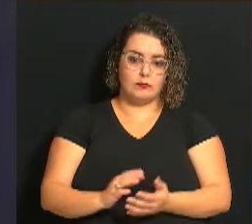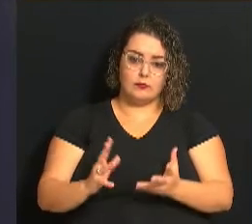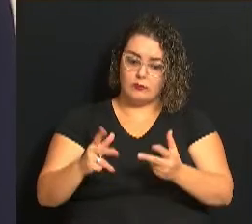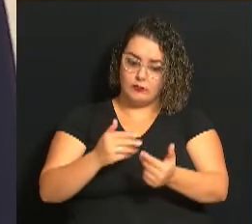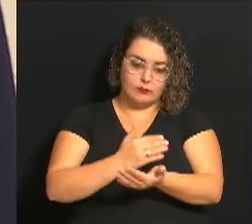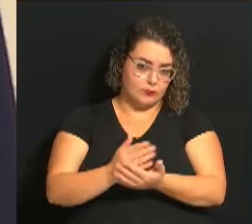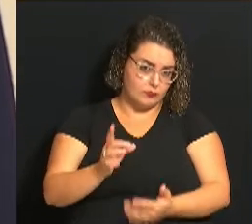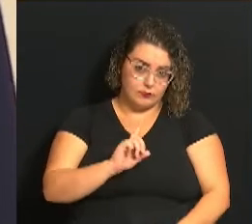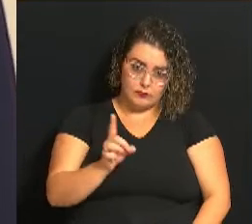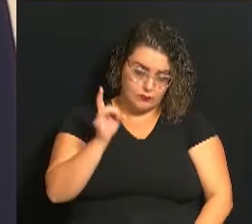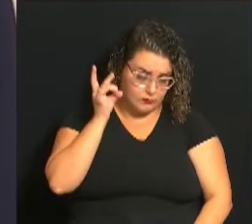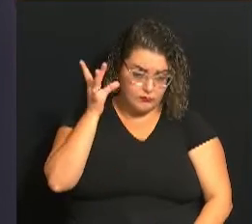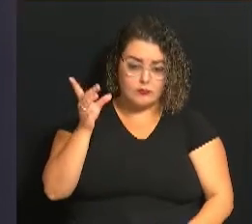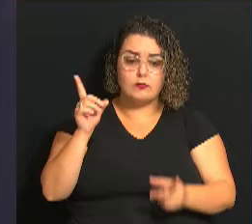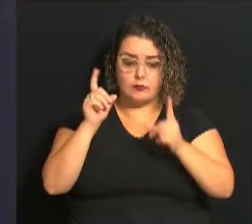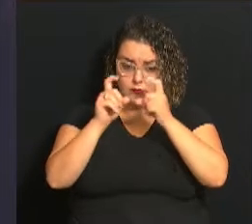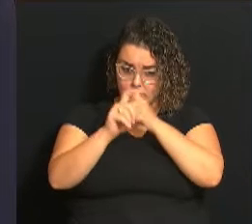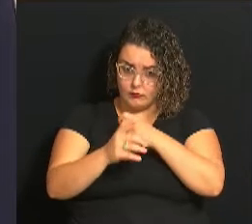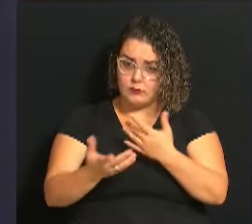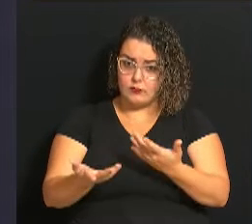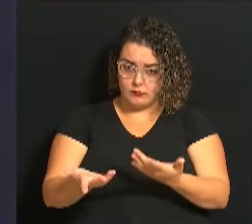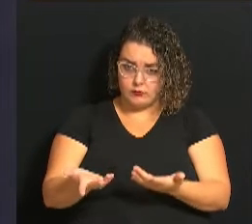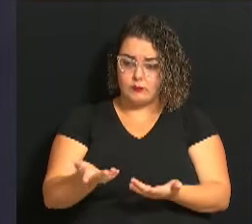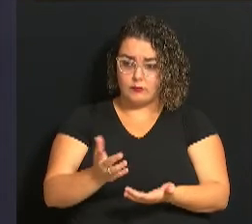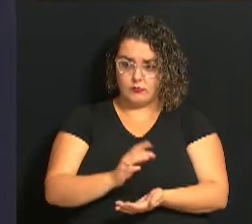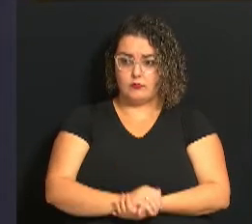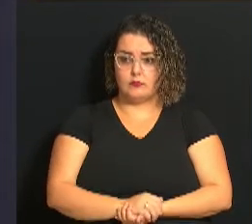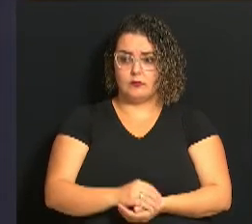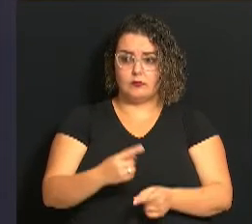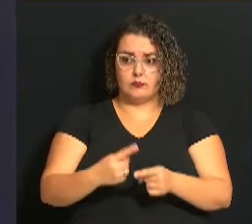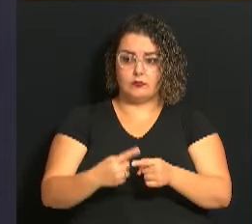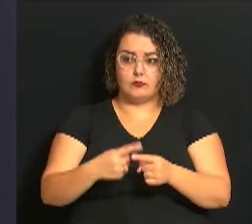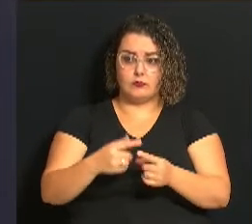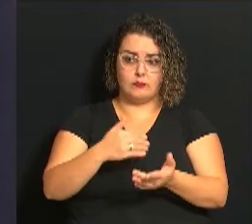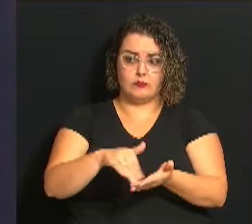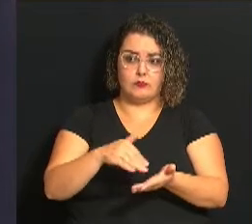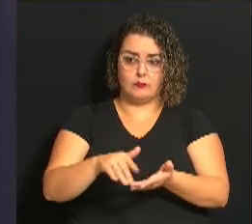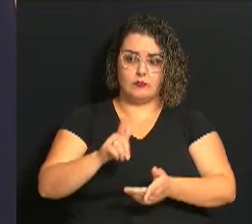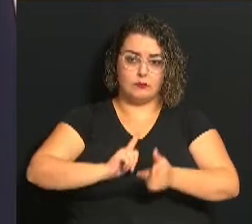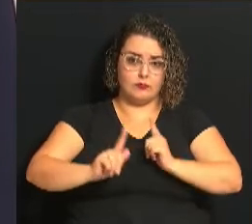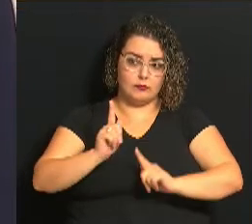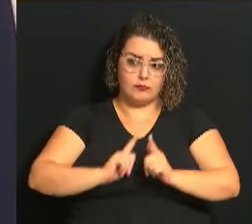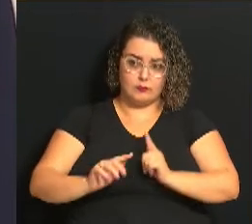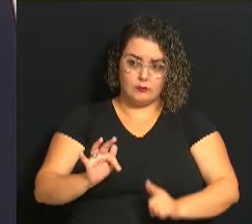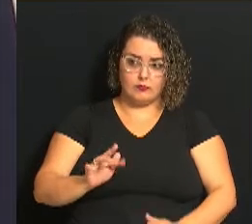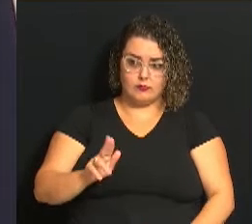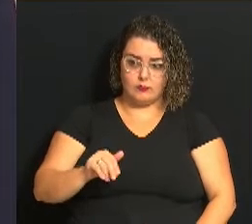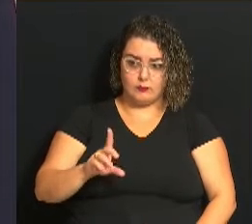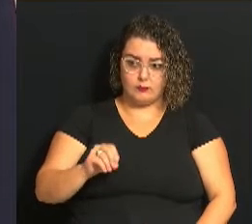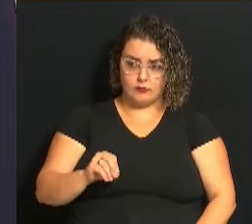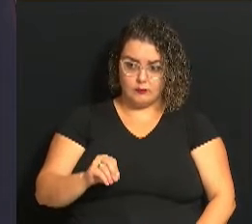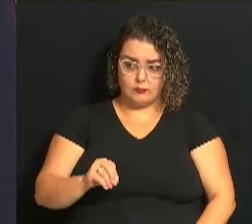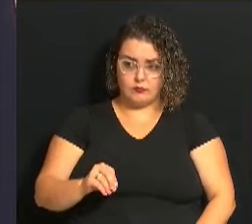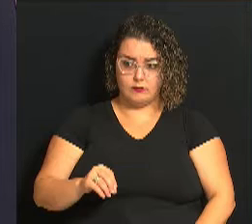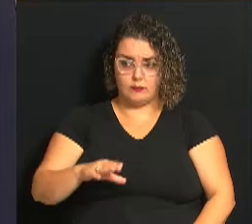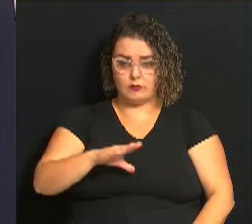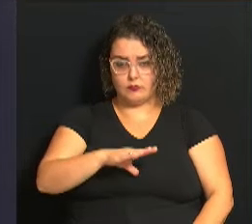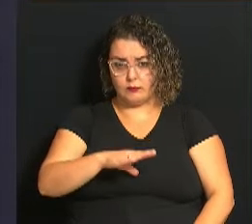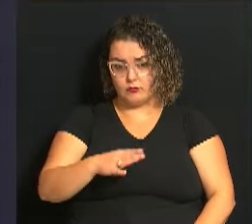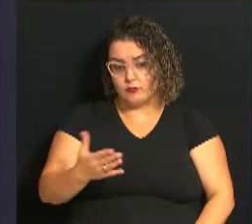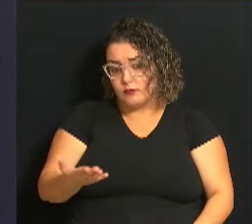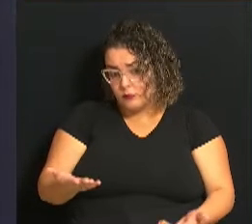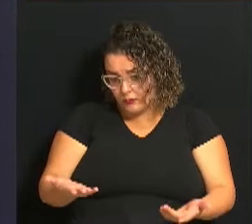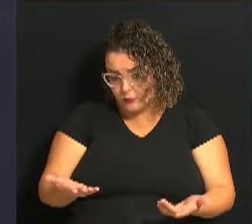Todo início é difícil, porque a secretaria nunca foi gestora de um fundo, né, municipal. Mas é